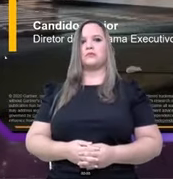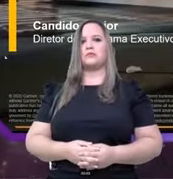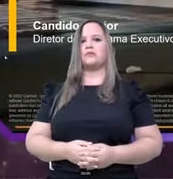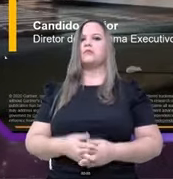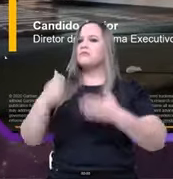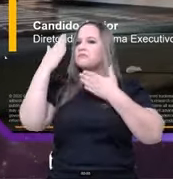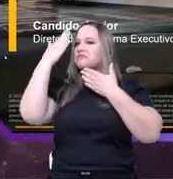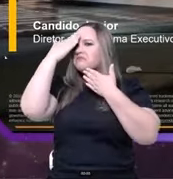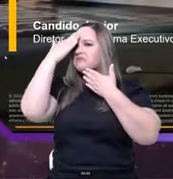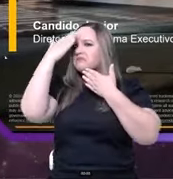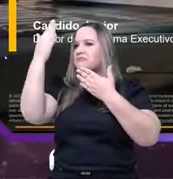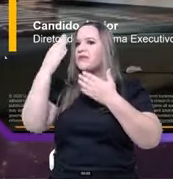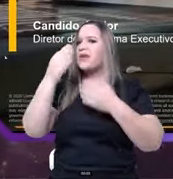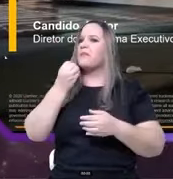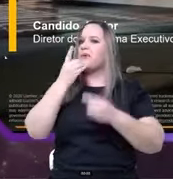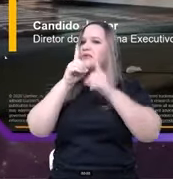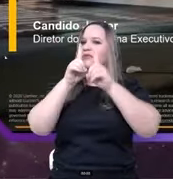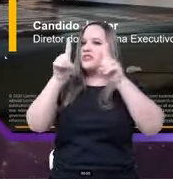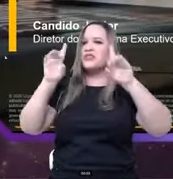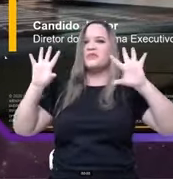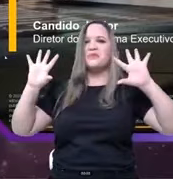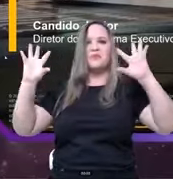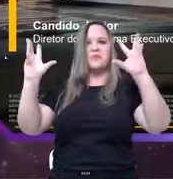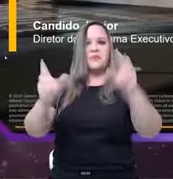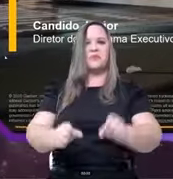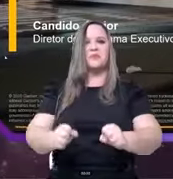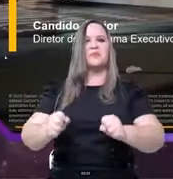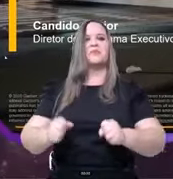Obrigado. Bom dia a todos.